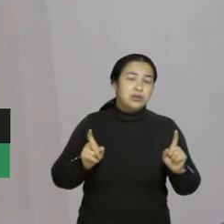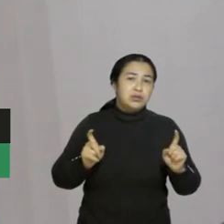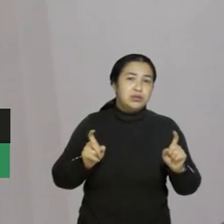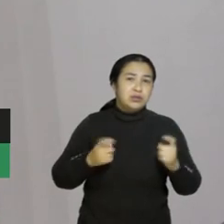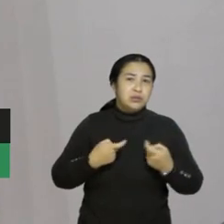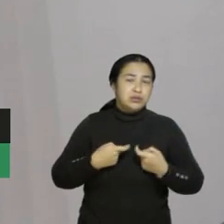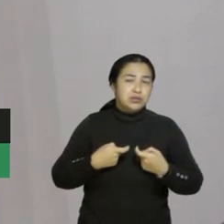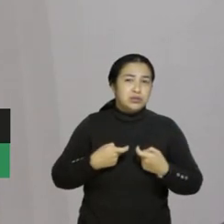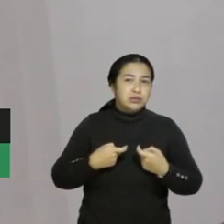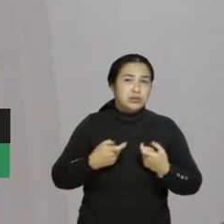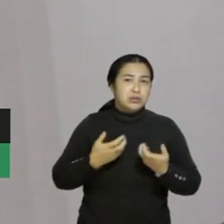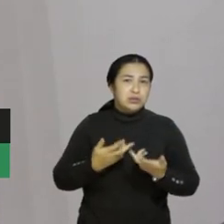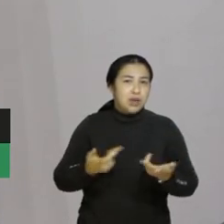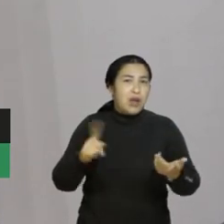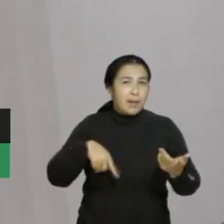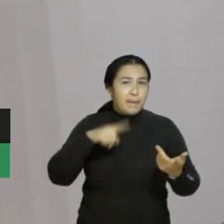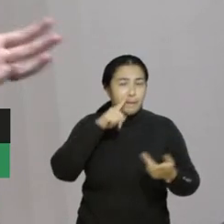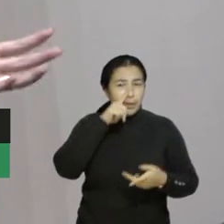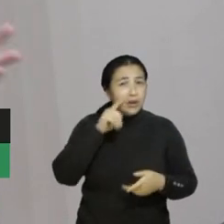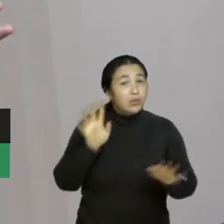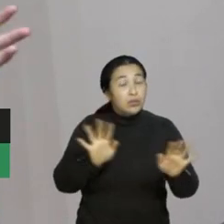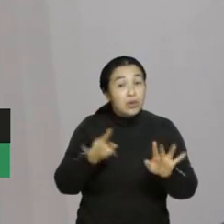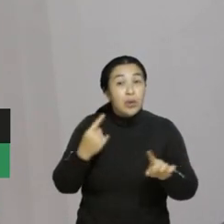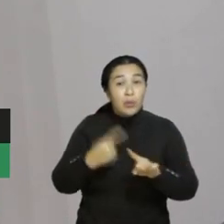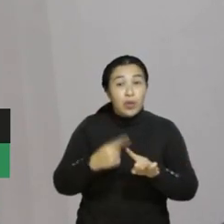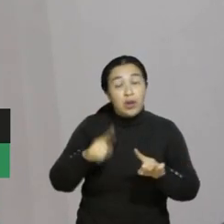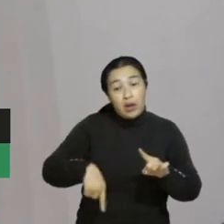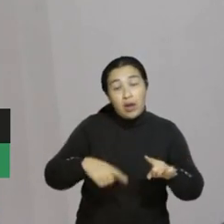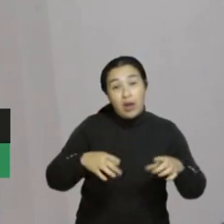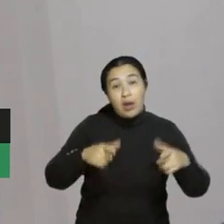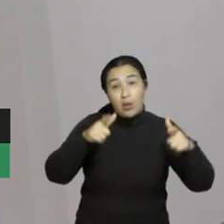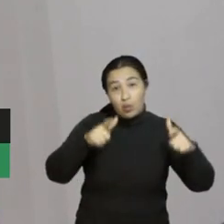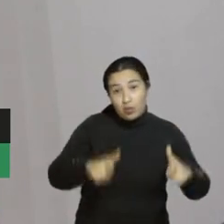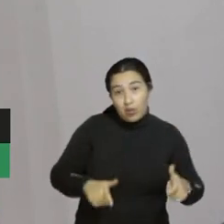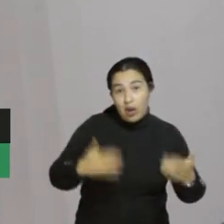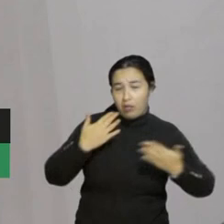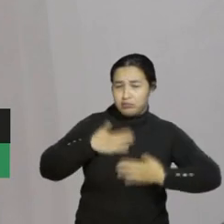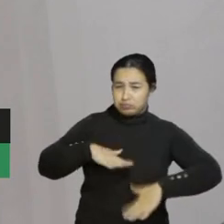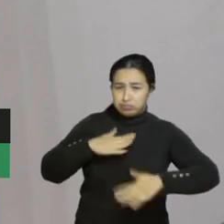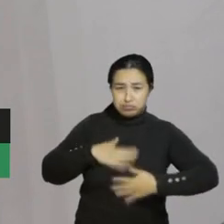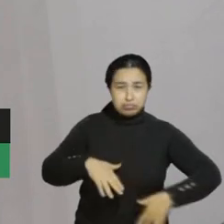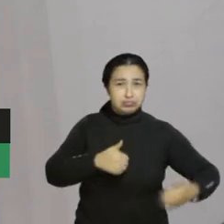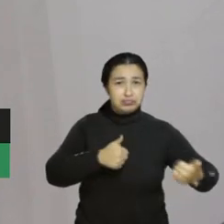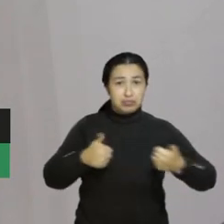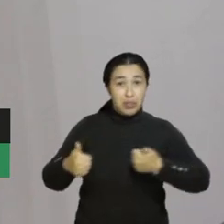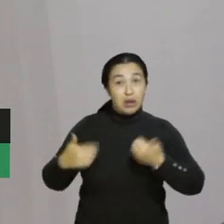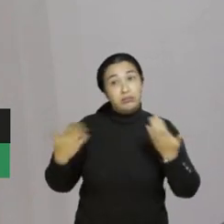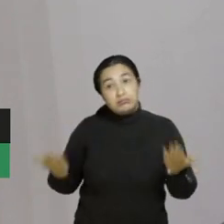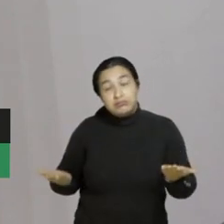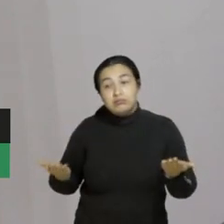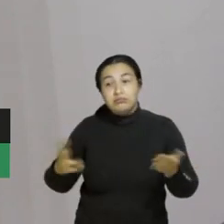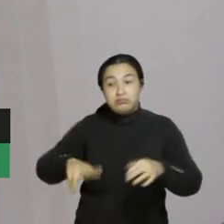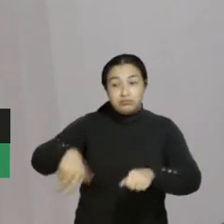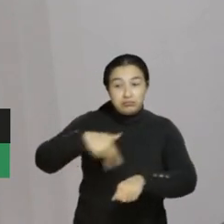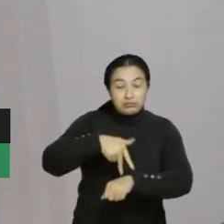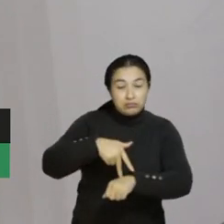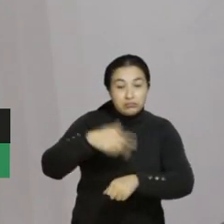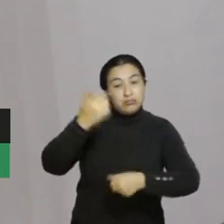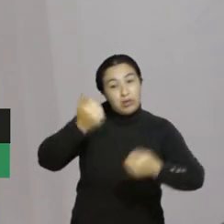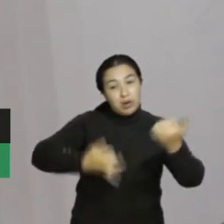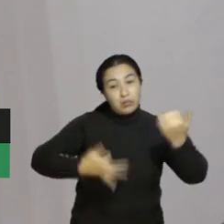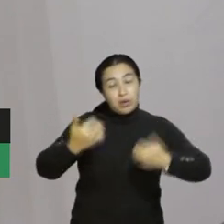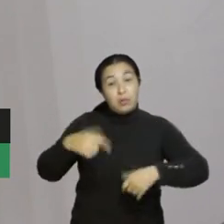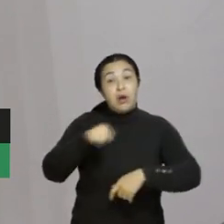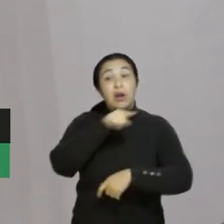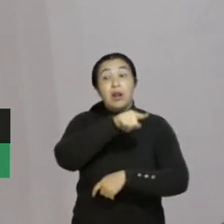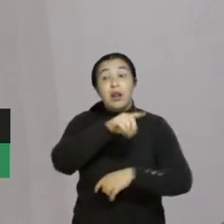perigo, porque, afinal de contas, é um local super tranquilo. Então, eu resolvi vir aqui falar com o senhor sobre o que, que acontece nesses